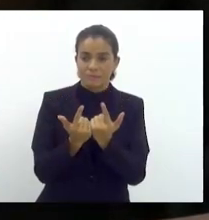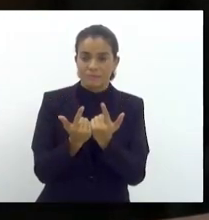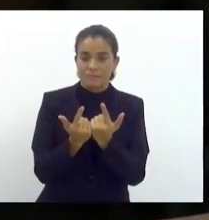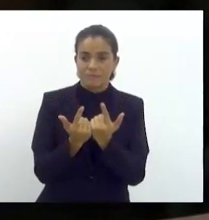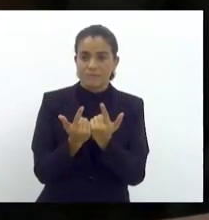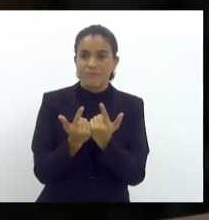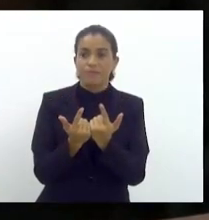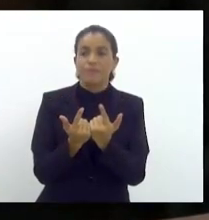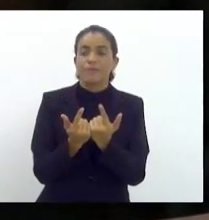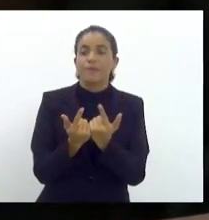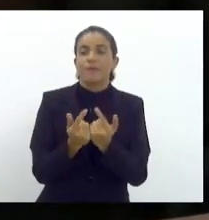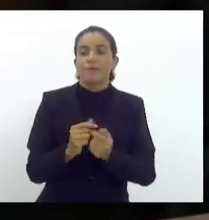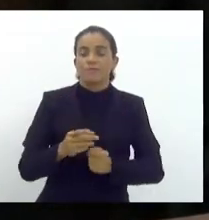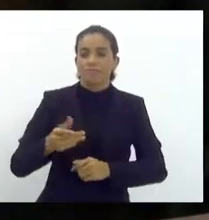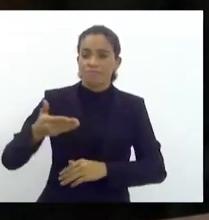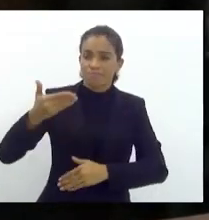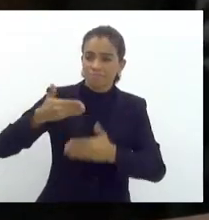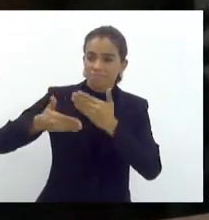s